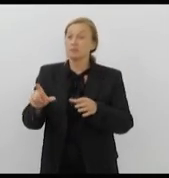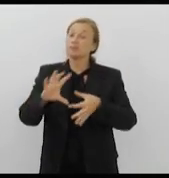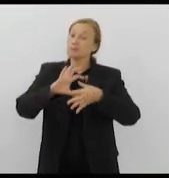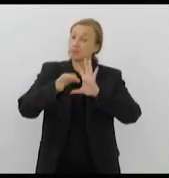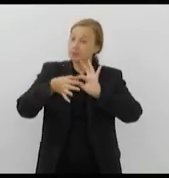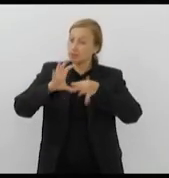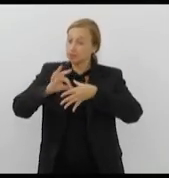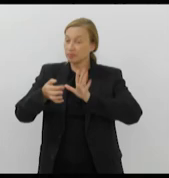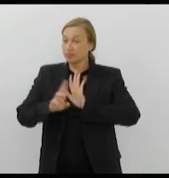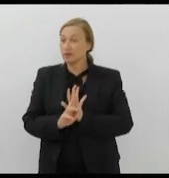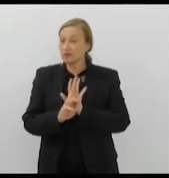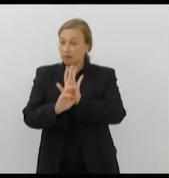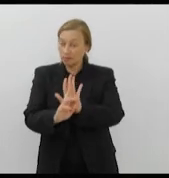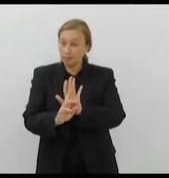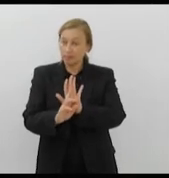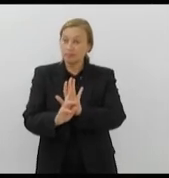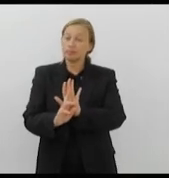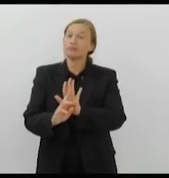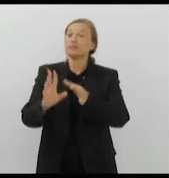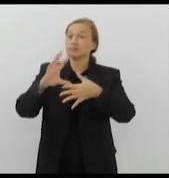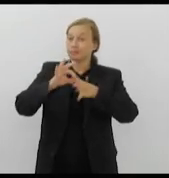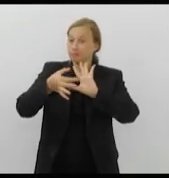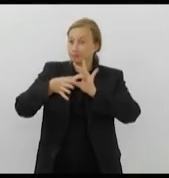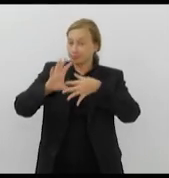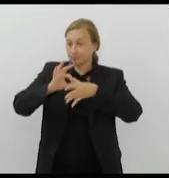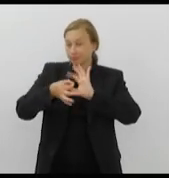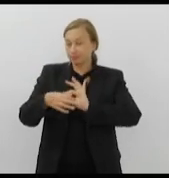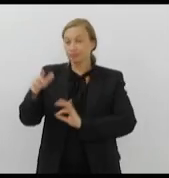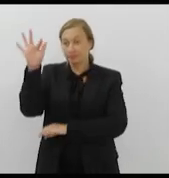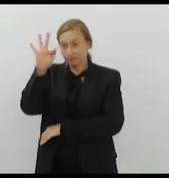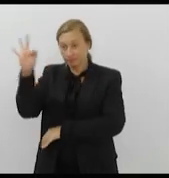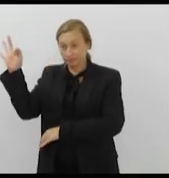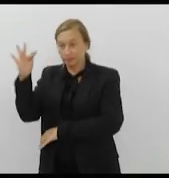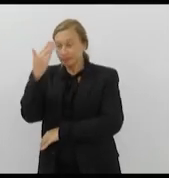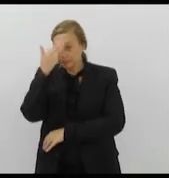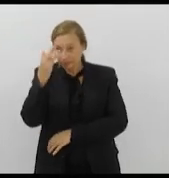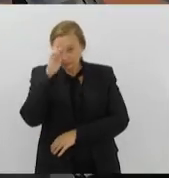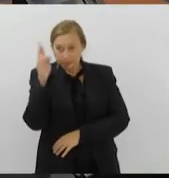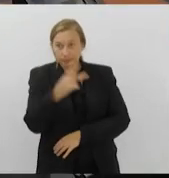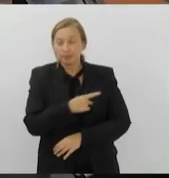nos representando nas Olimpíadas em Paris. Muito obrigado, senhor presidente.